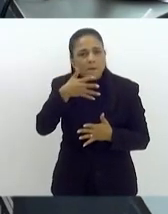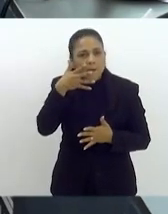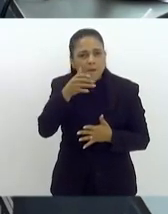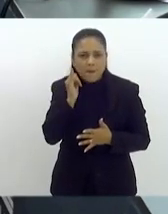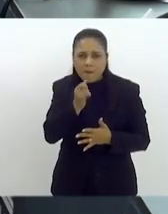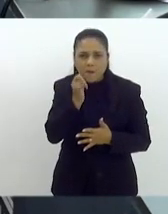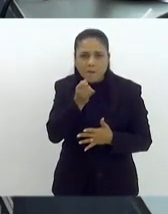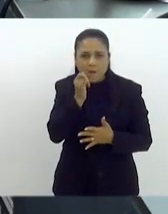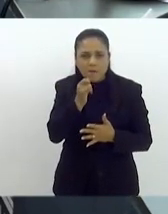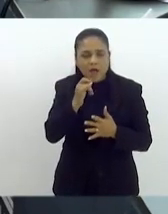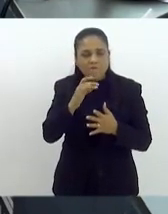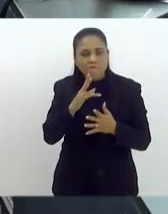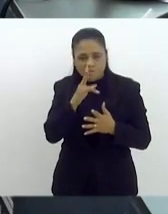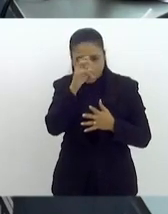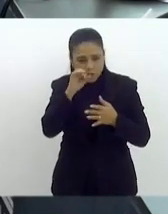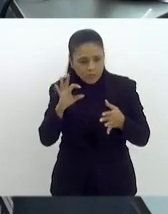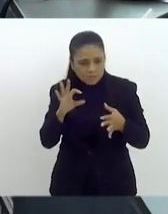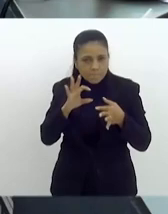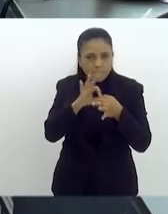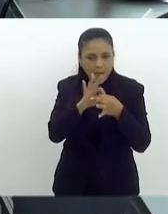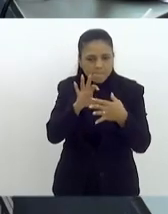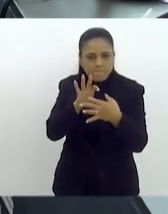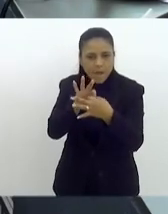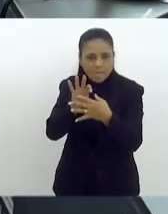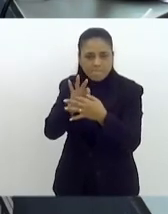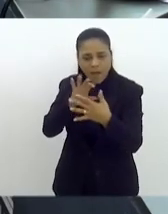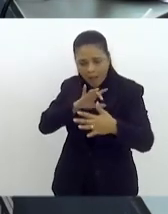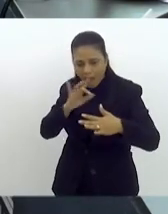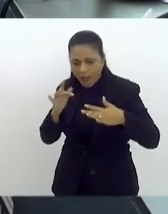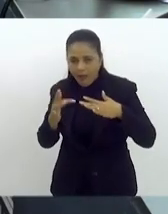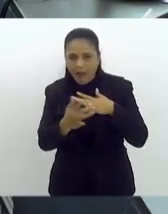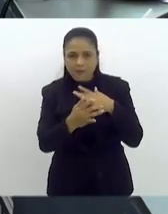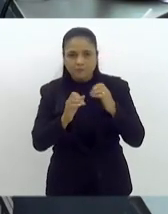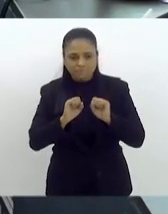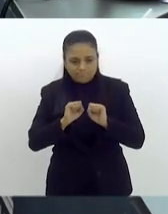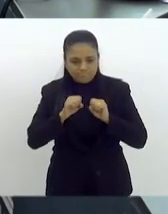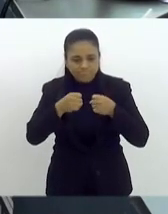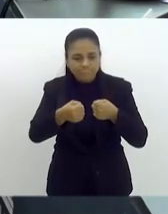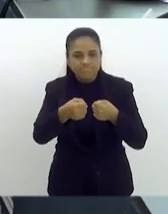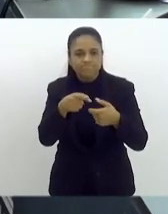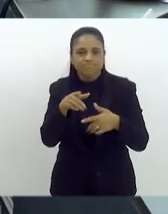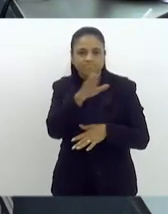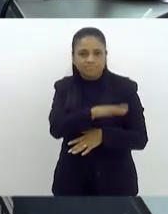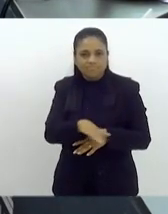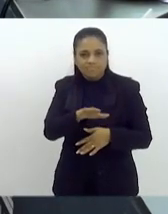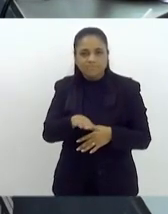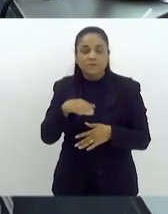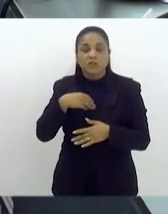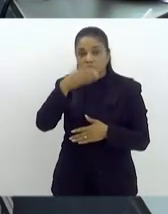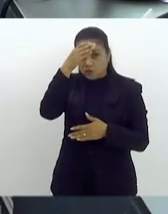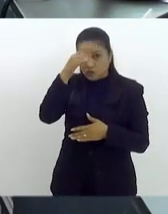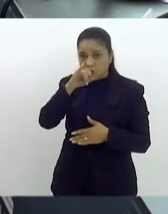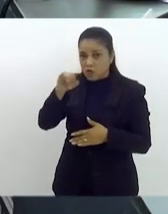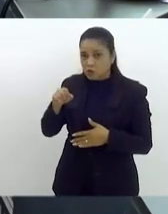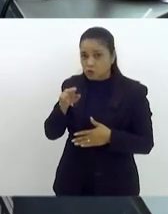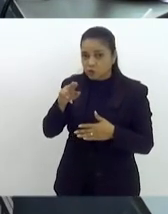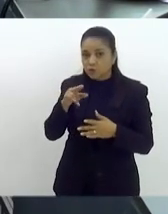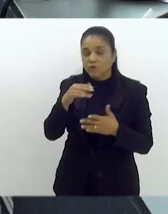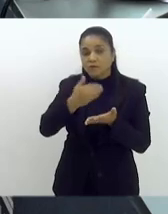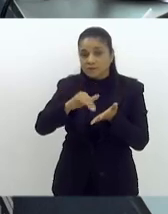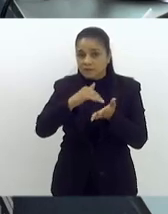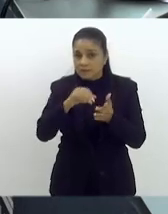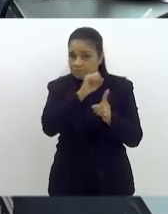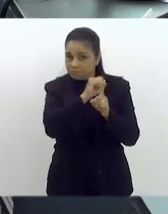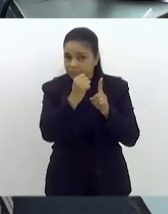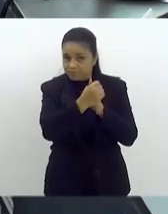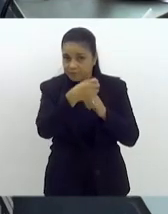fortalecer essa rede de proteção as crianças e adolescentes deputada tia Ju foi Secretaria Municipal de assistência social Então